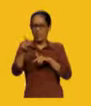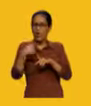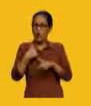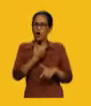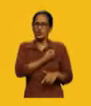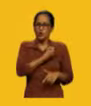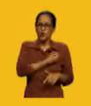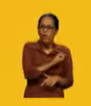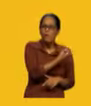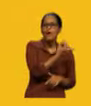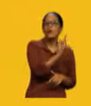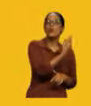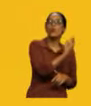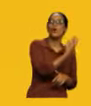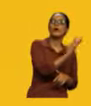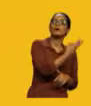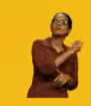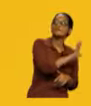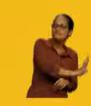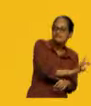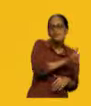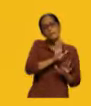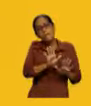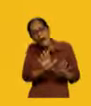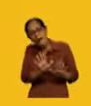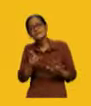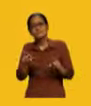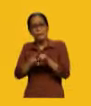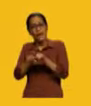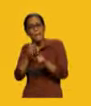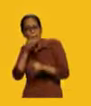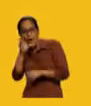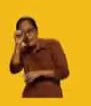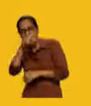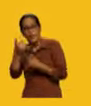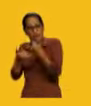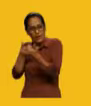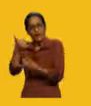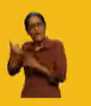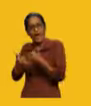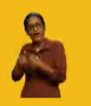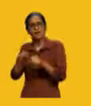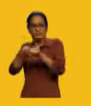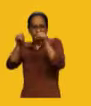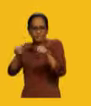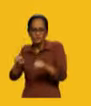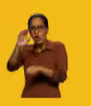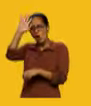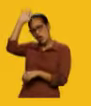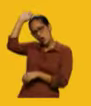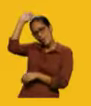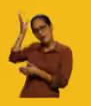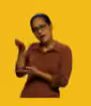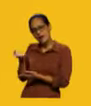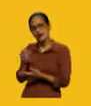gosto de brincar mais com eles. Mas é legal para a gente brincar, né? Então,